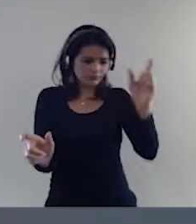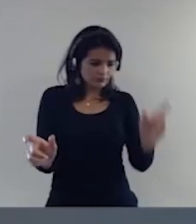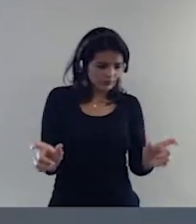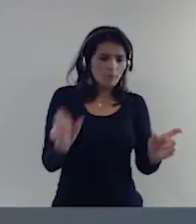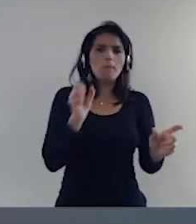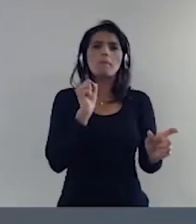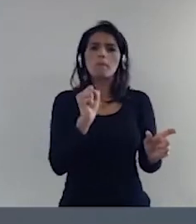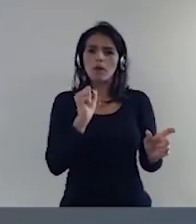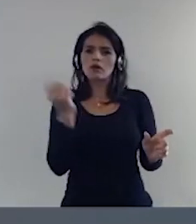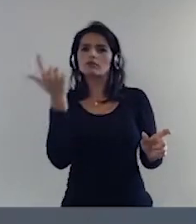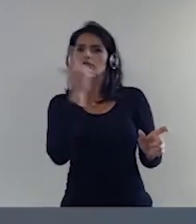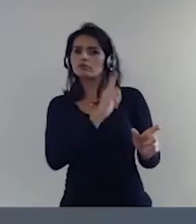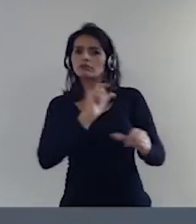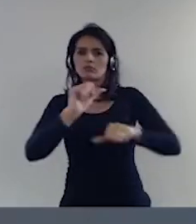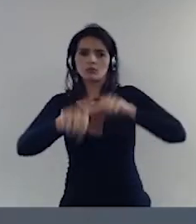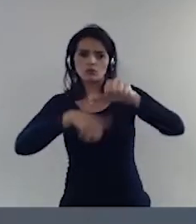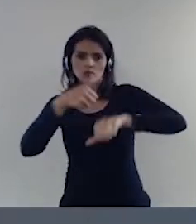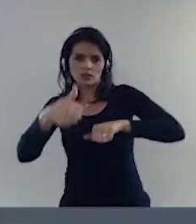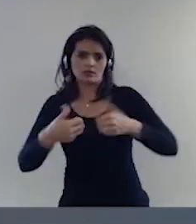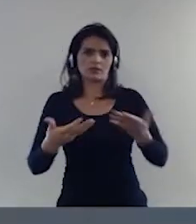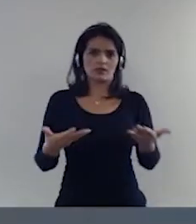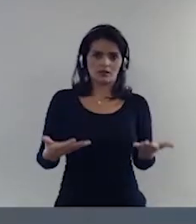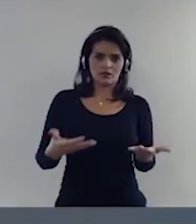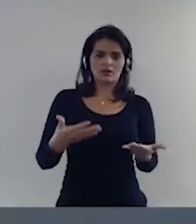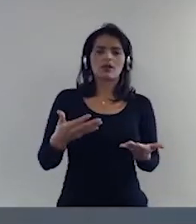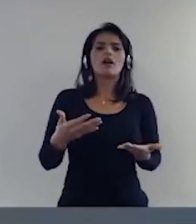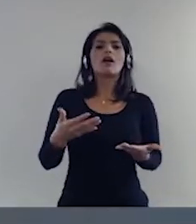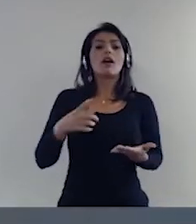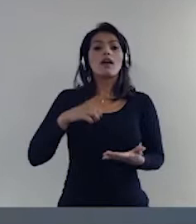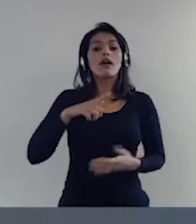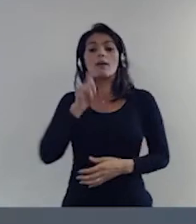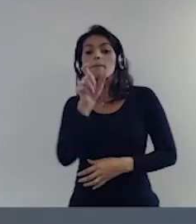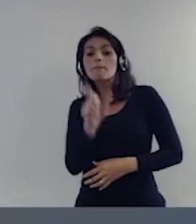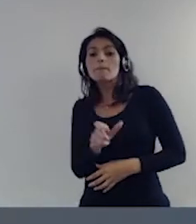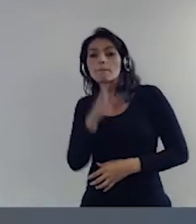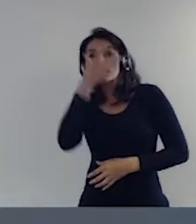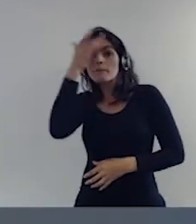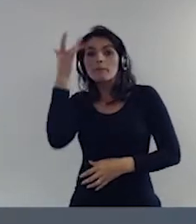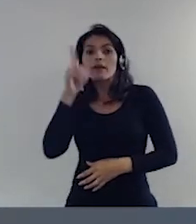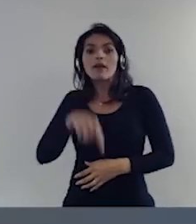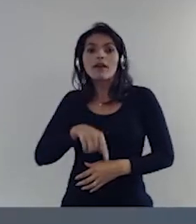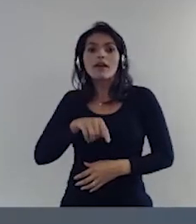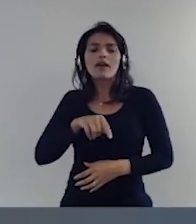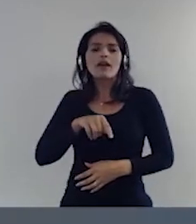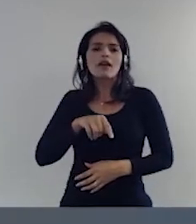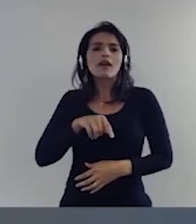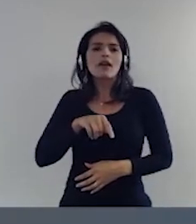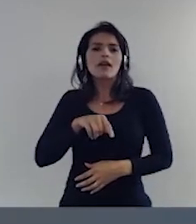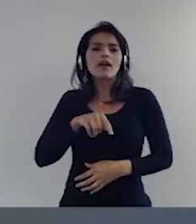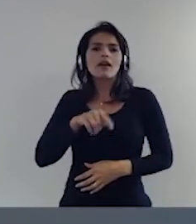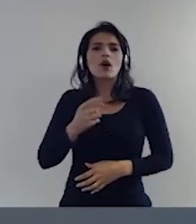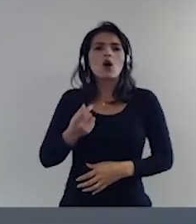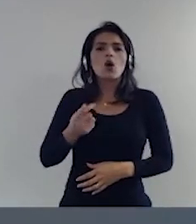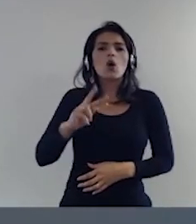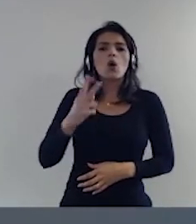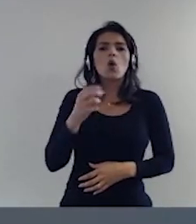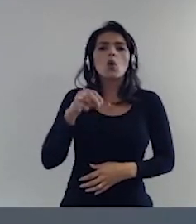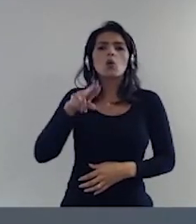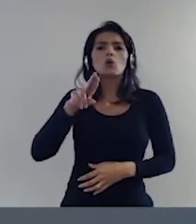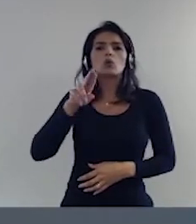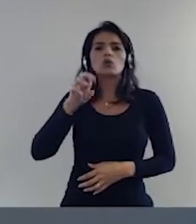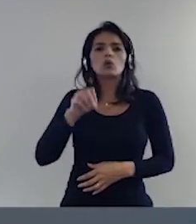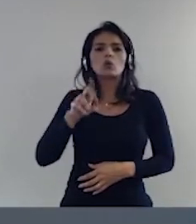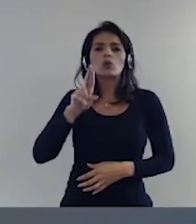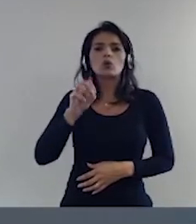invocar, então, a alteração das circunstâncias e essa figura específica que é a da excessiva onerosidade superveniente. Essa